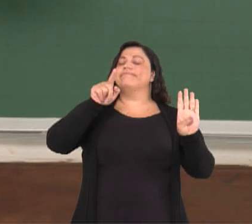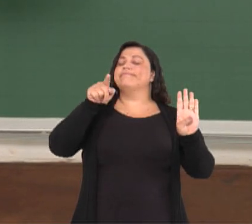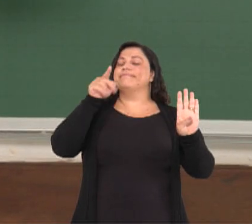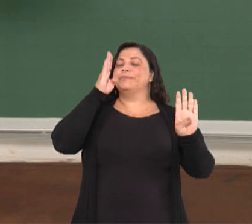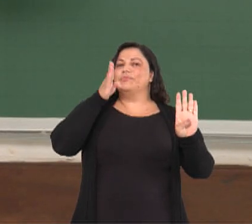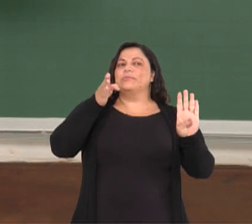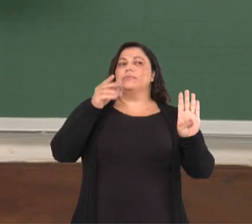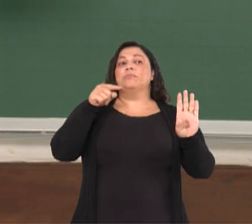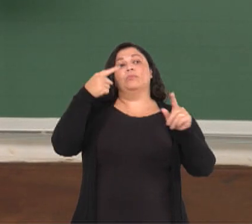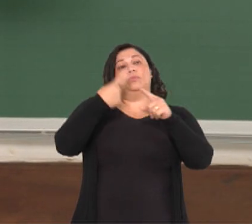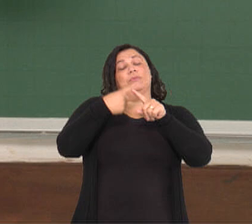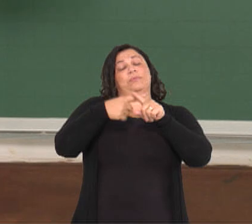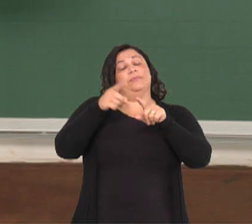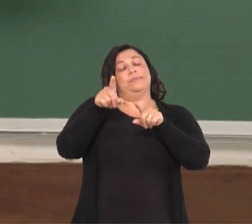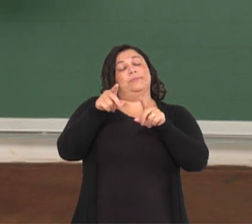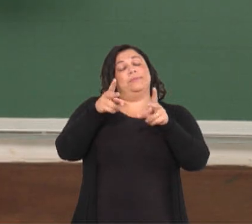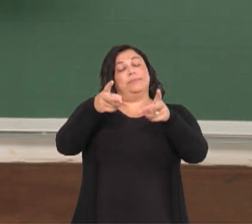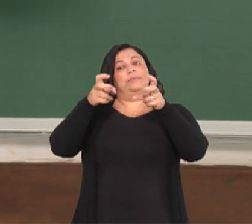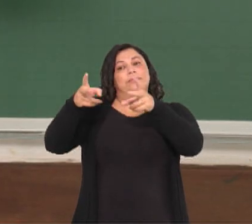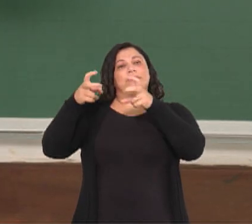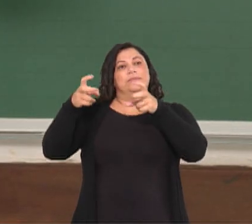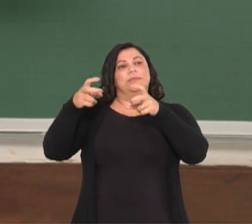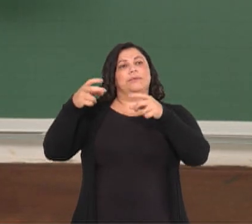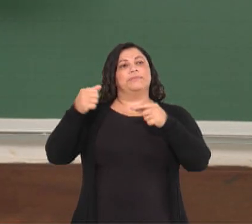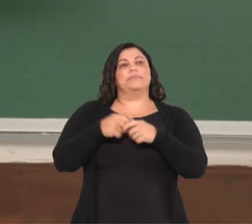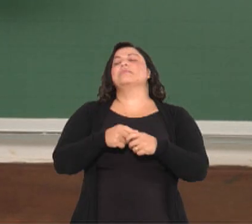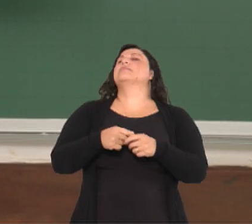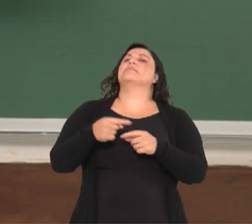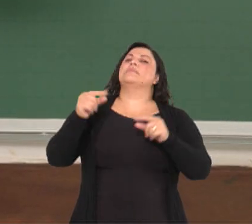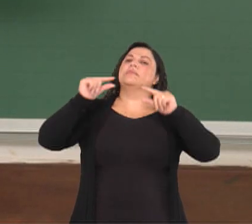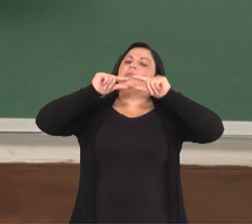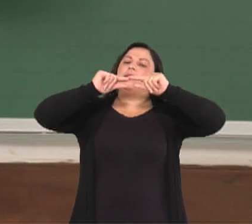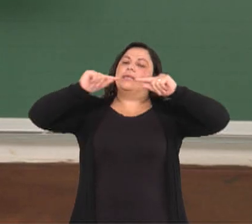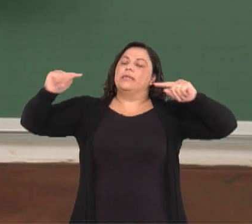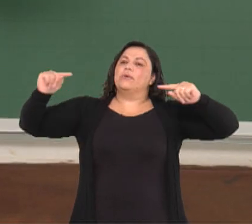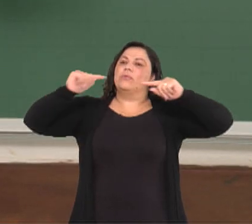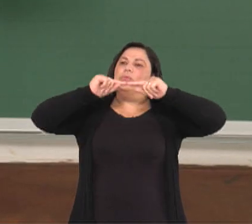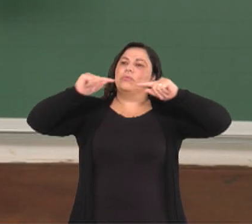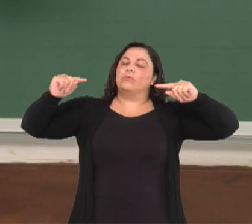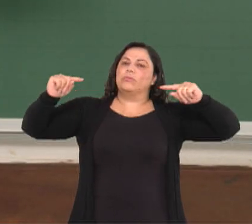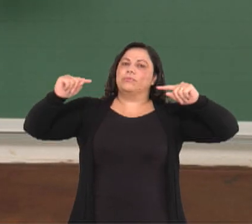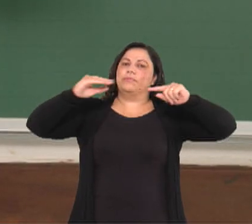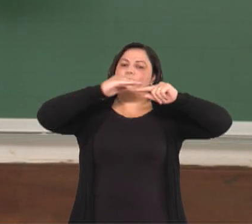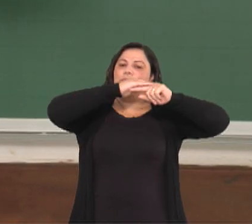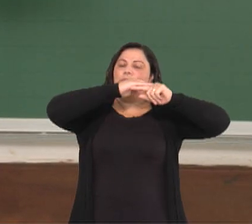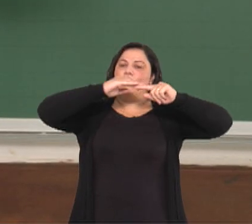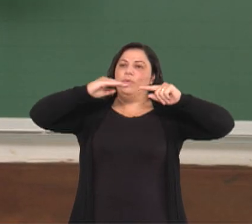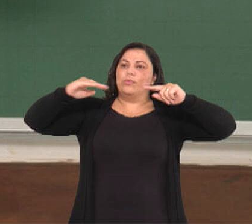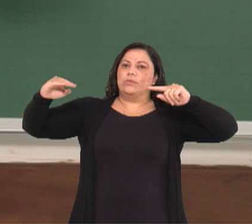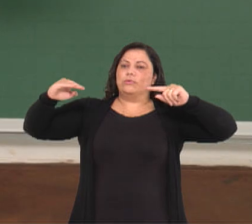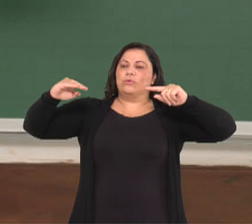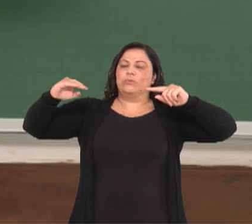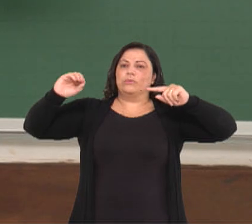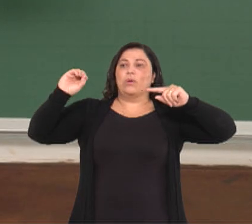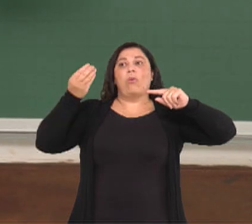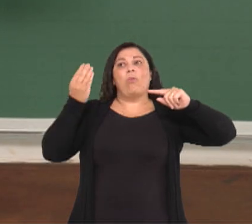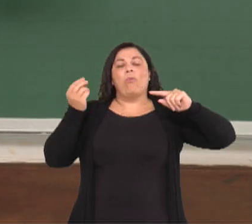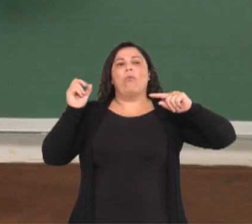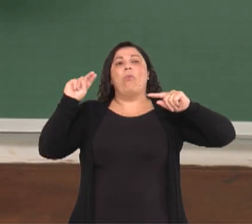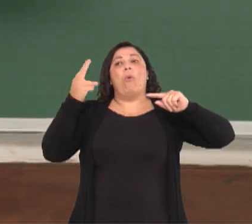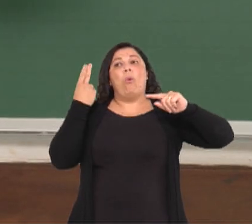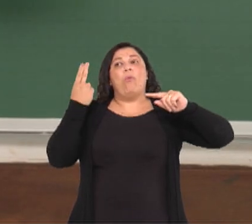porque se você for perceber, a direção seria horizontal, ou num outro vetor seria vertical,